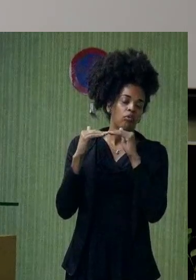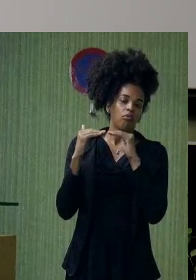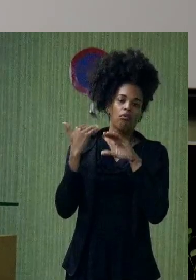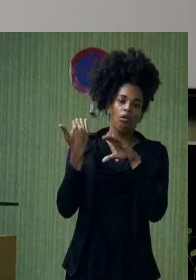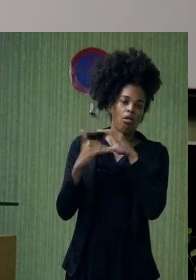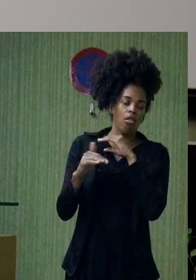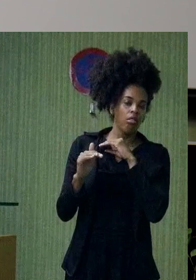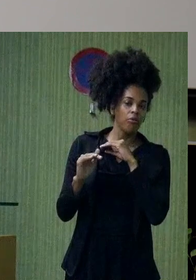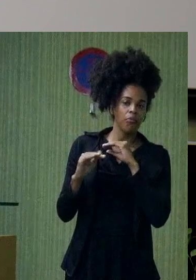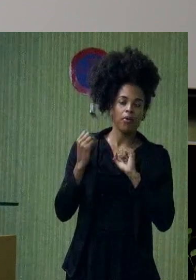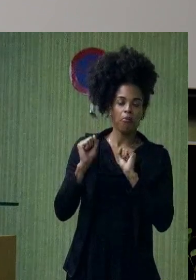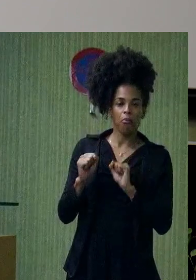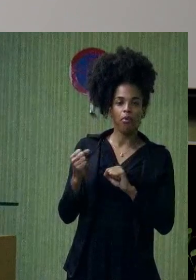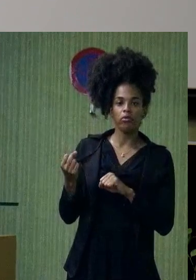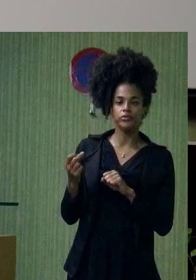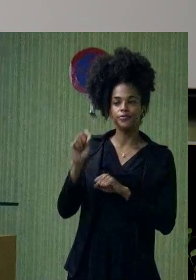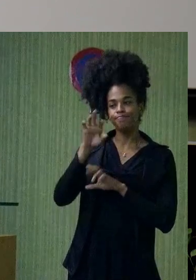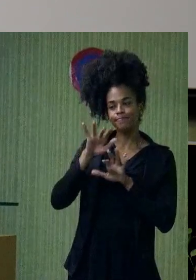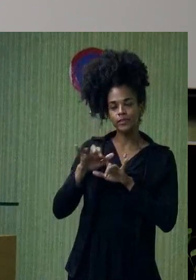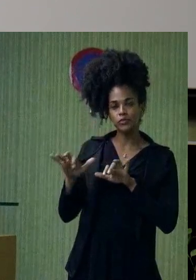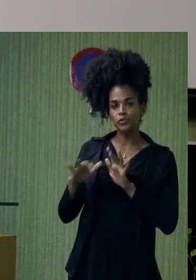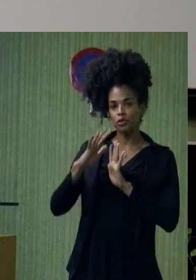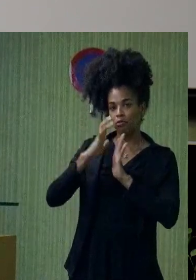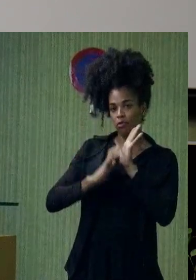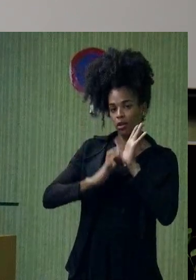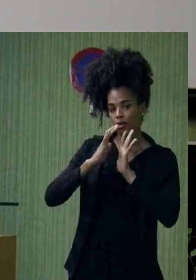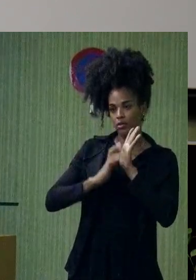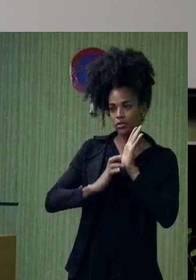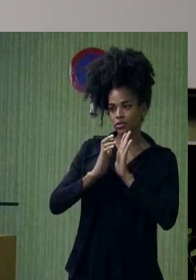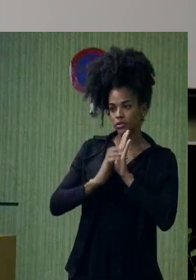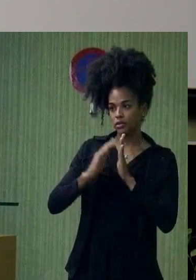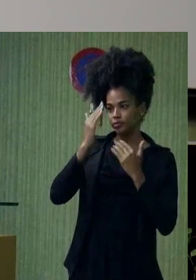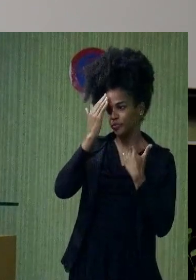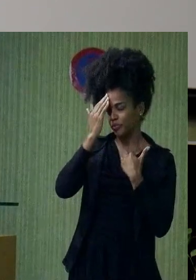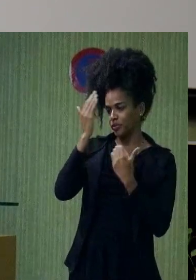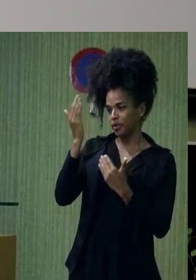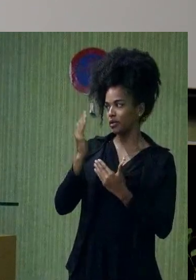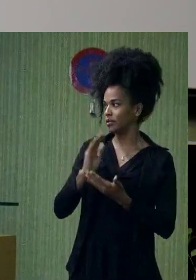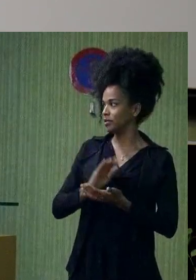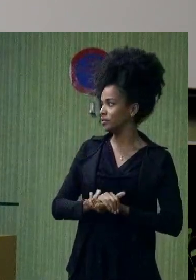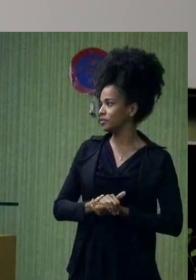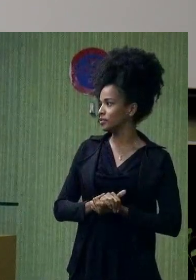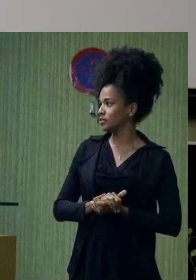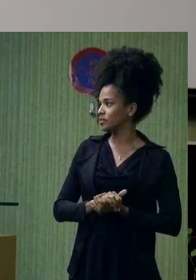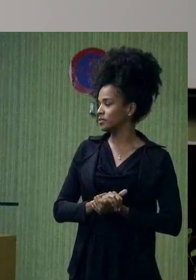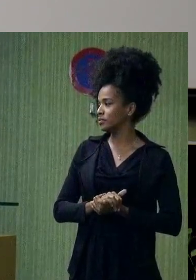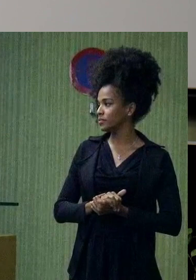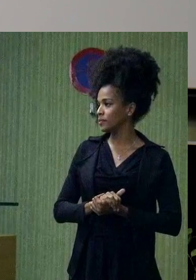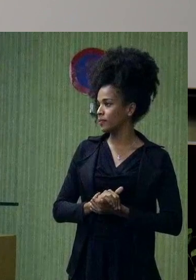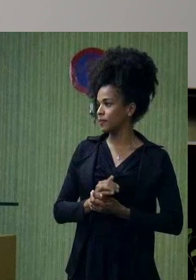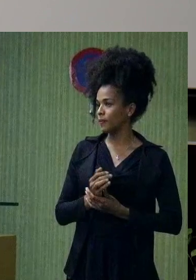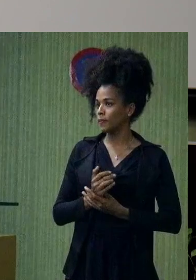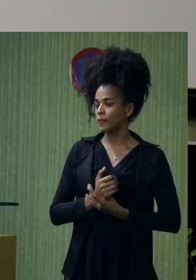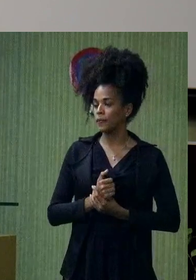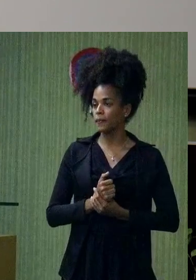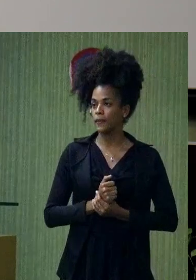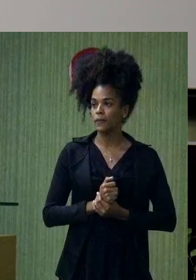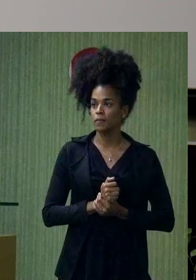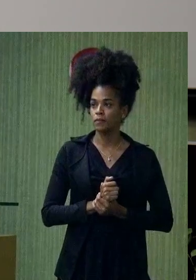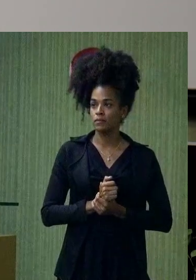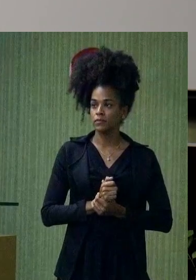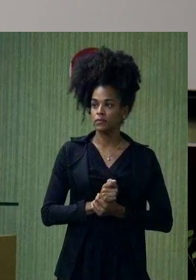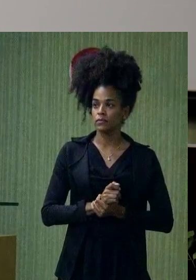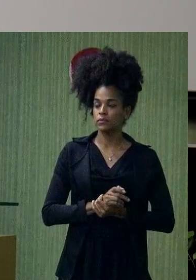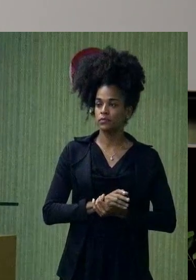chat fica à vontade obrigada é então pronto